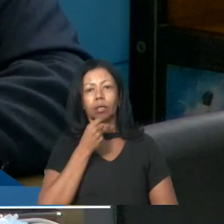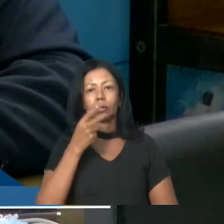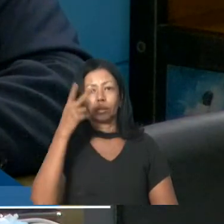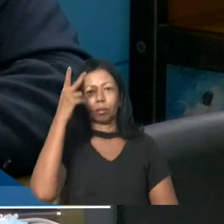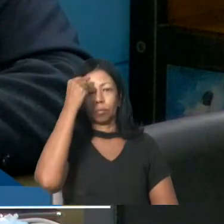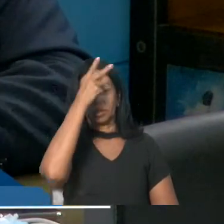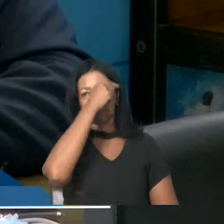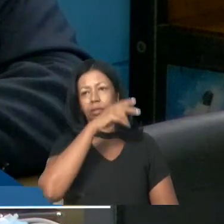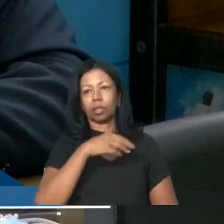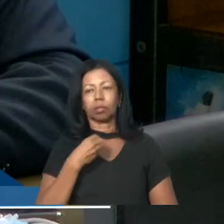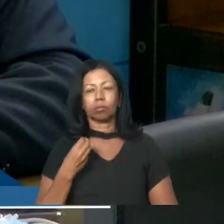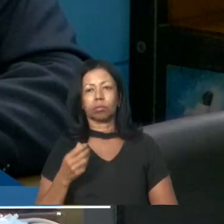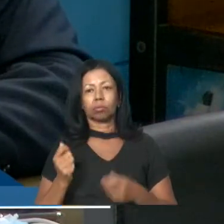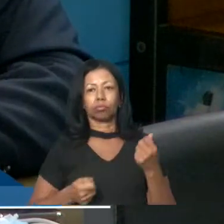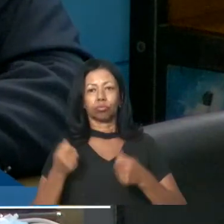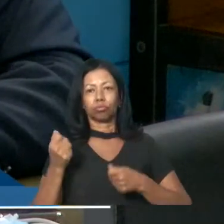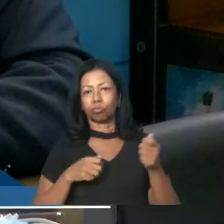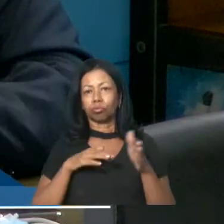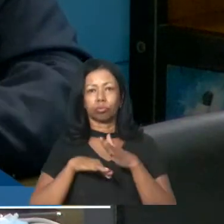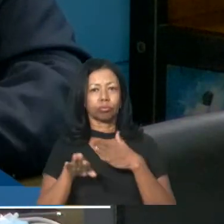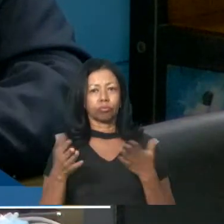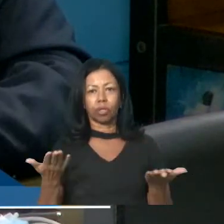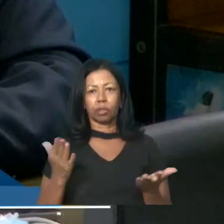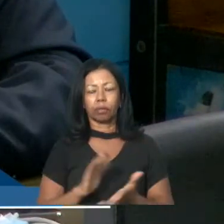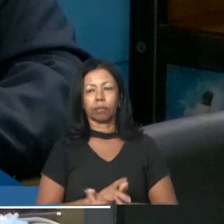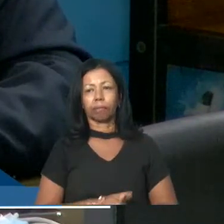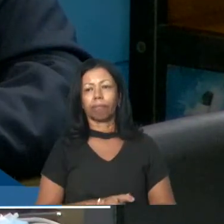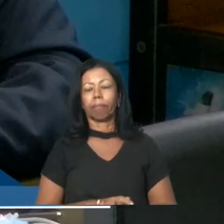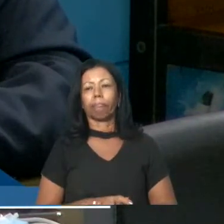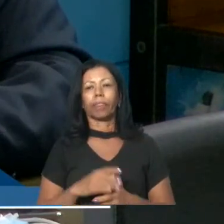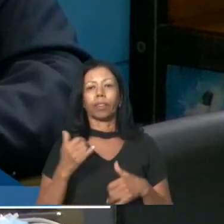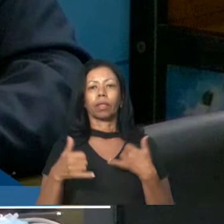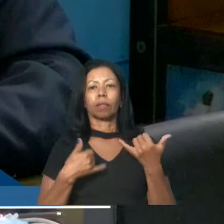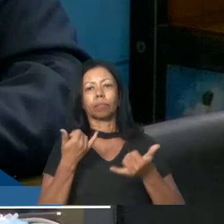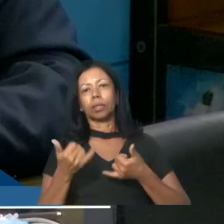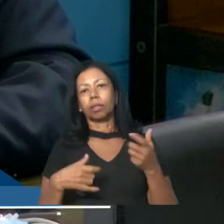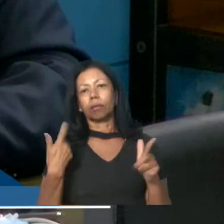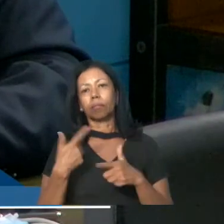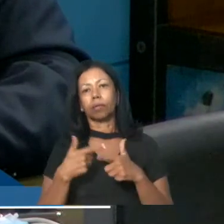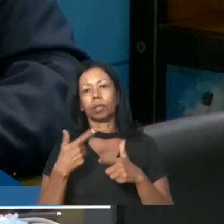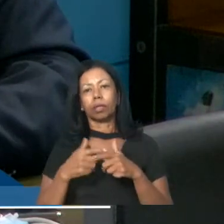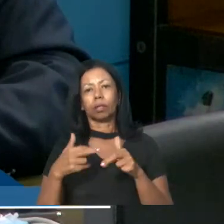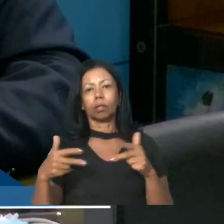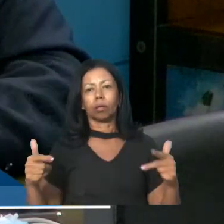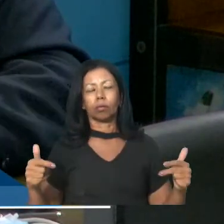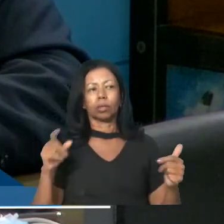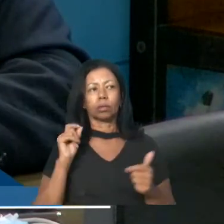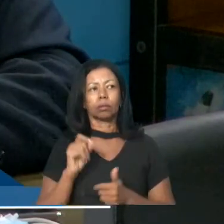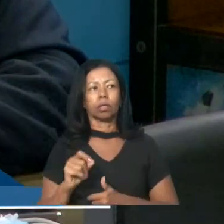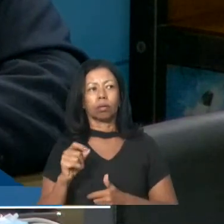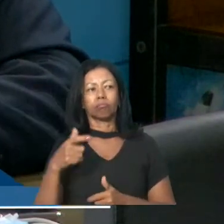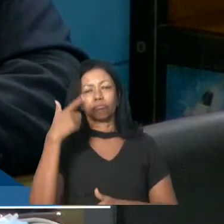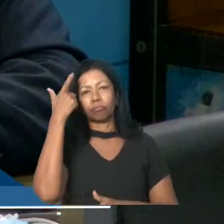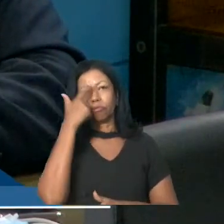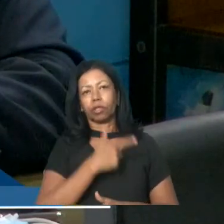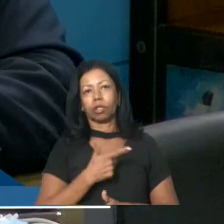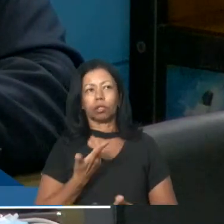limite de velocidade, né? Então, assim, a gente brinca até mesmo porque a coisa tá